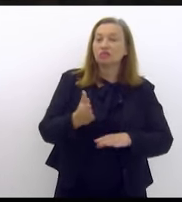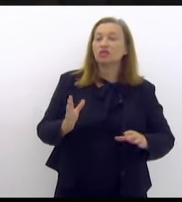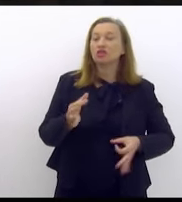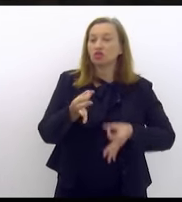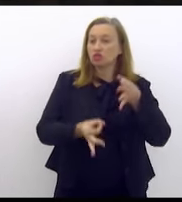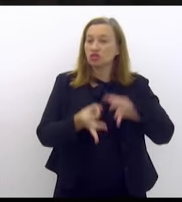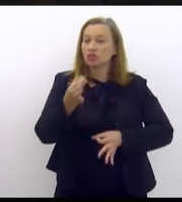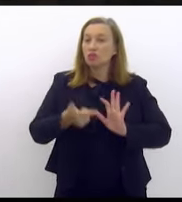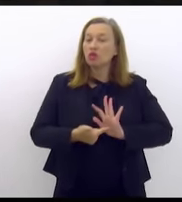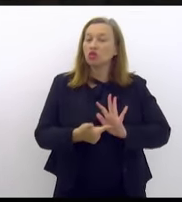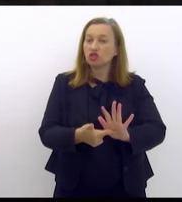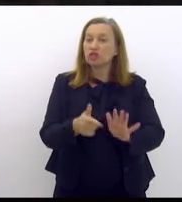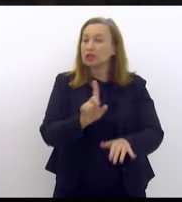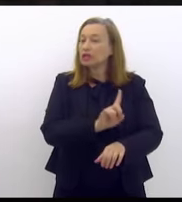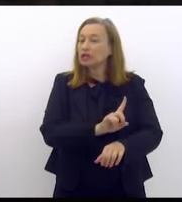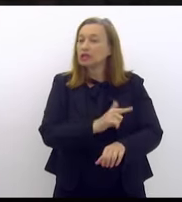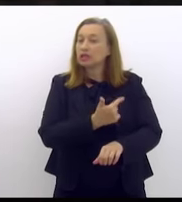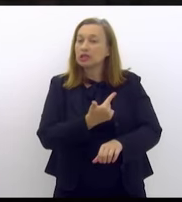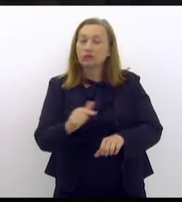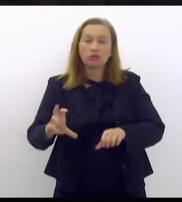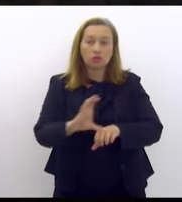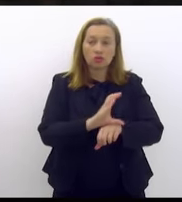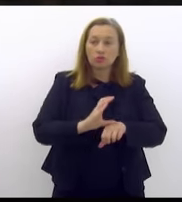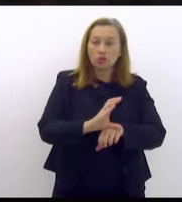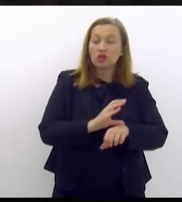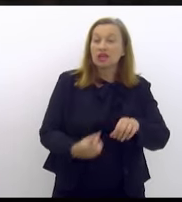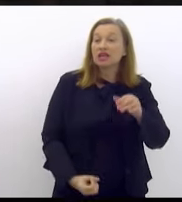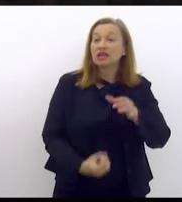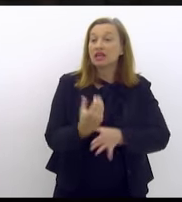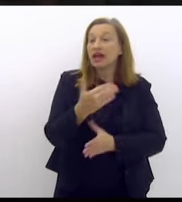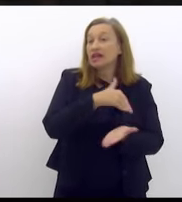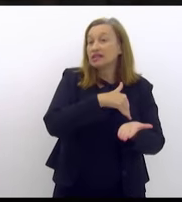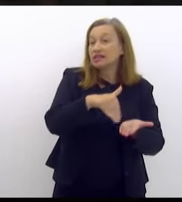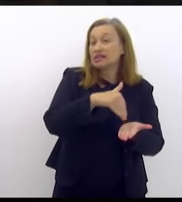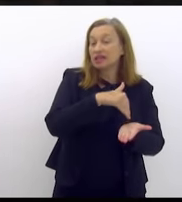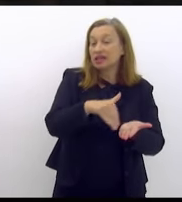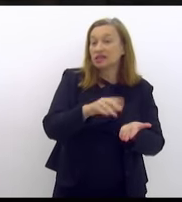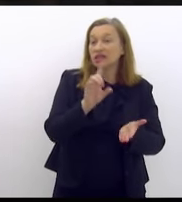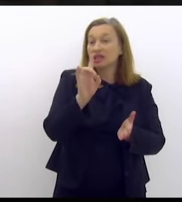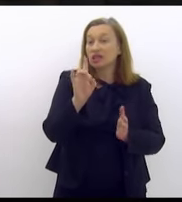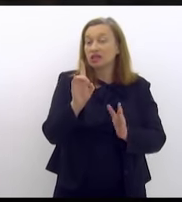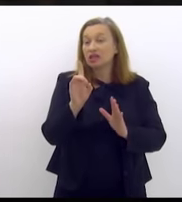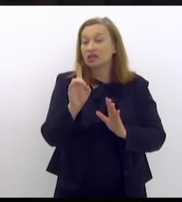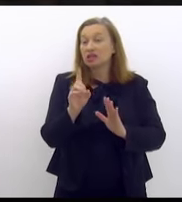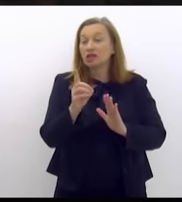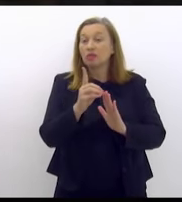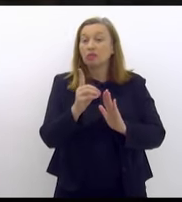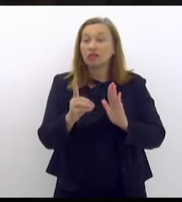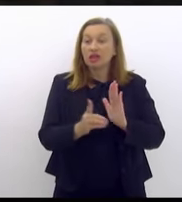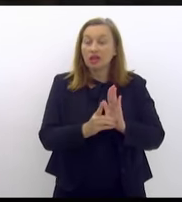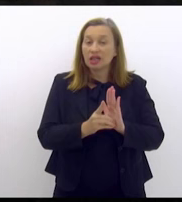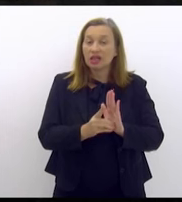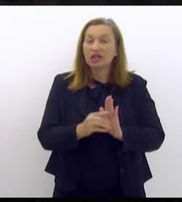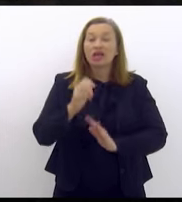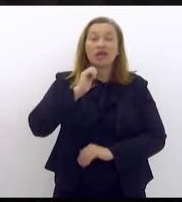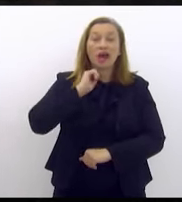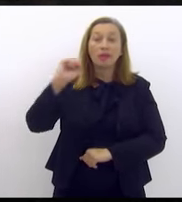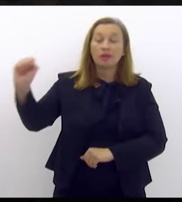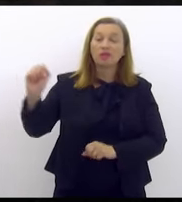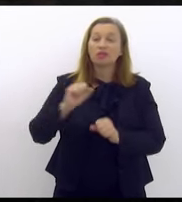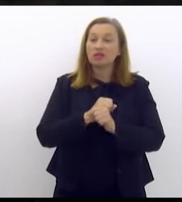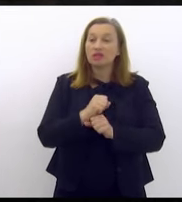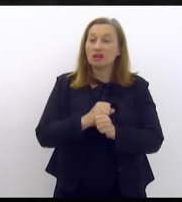era inconstitucional criar secretarias por decreto. E em abril deste